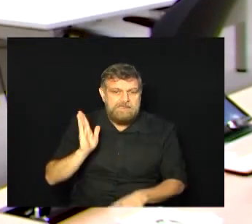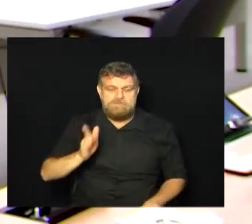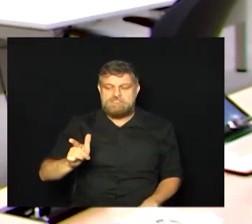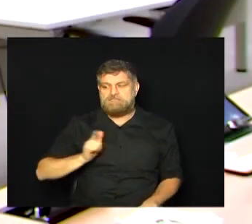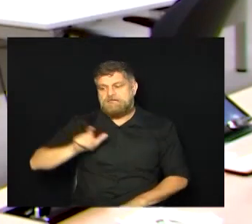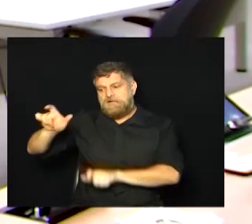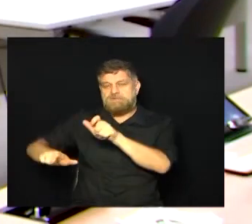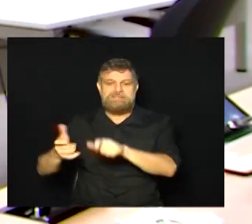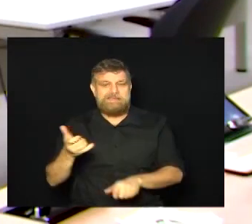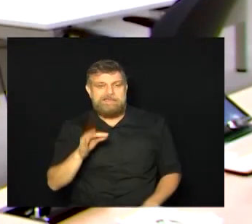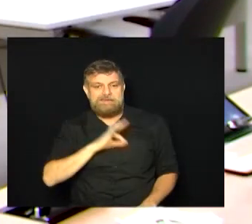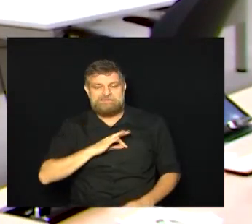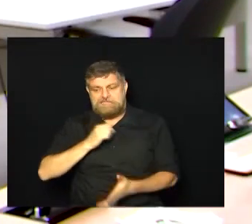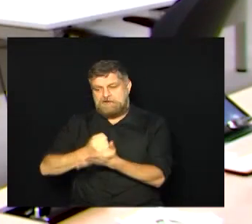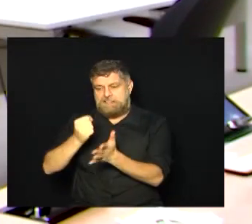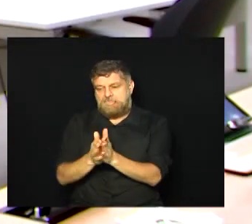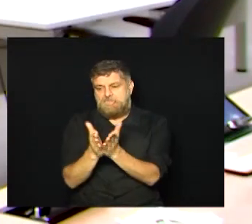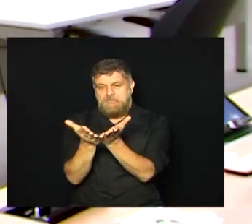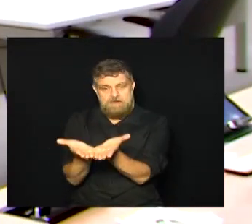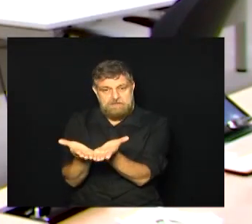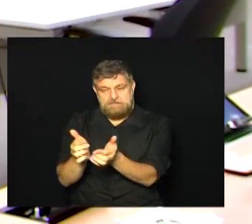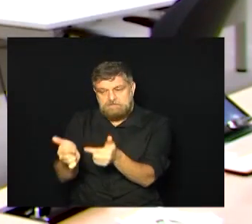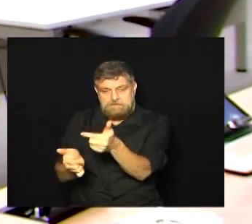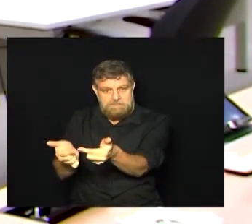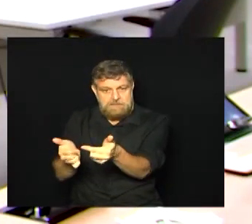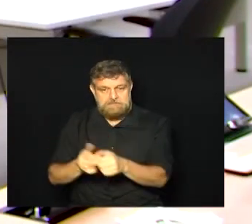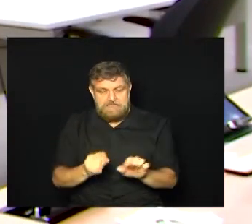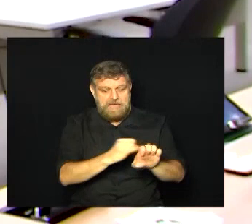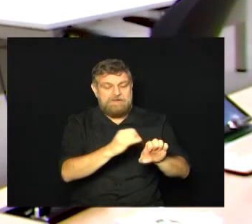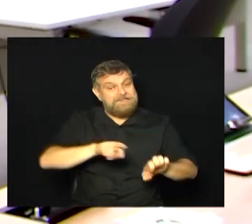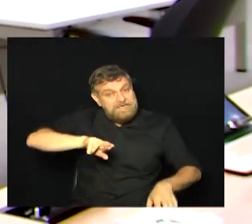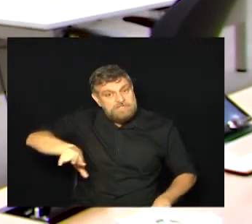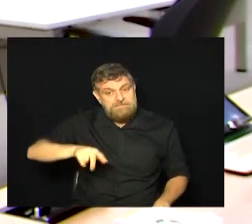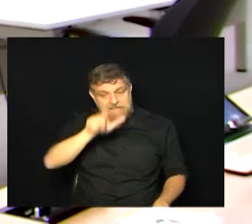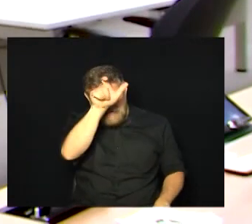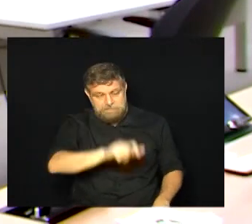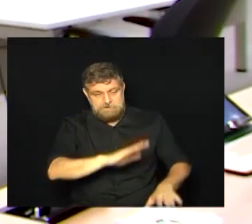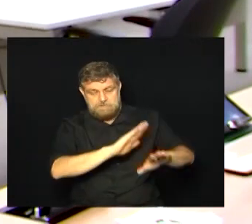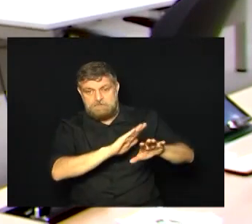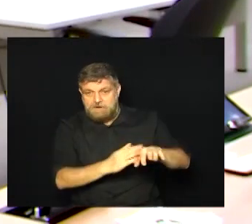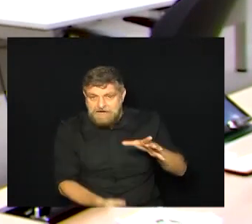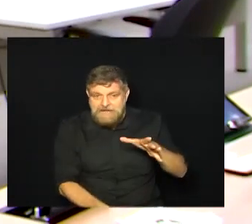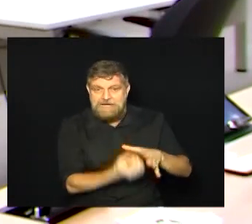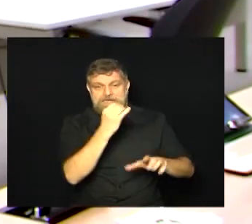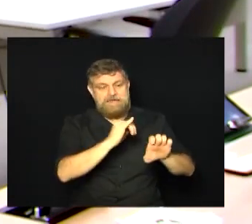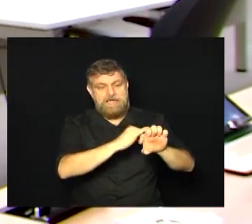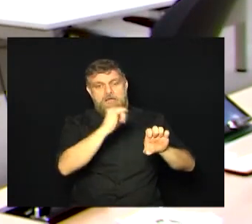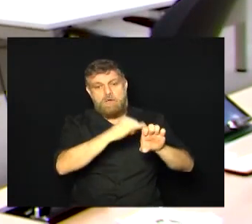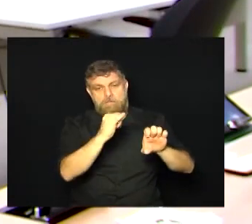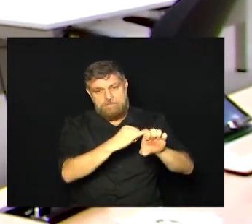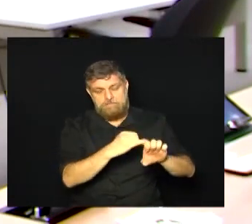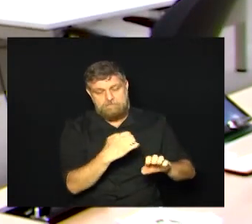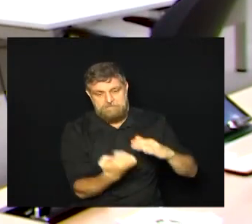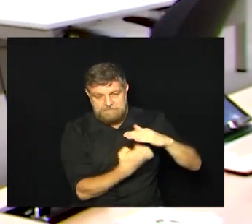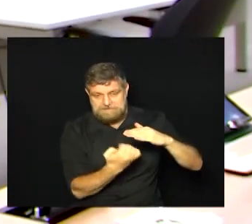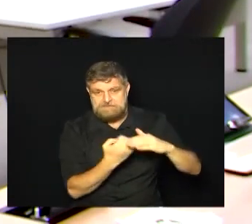pessoas querem ter um emprego, querem ter um trabalho, e empreender é diferente disso. Empreender é você abrir seu próprio negócio, né? Então,